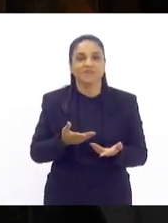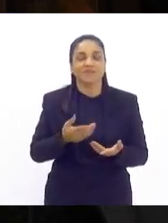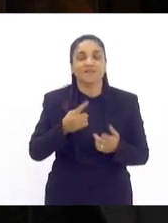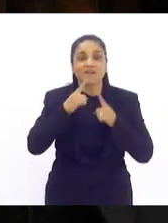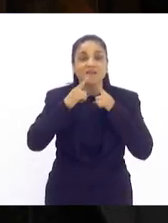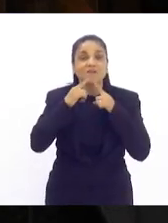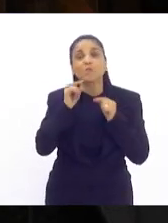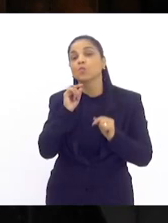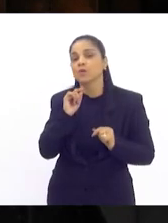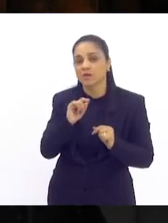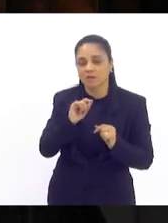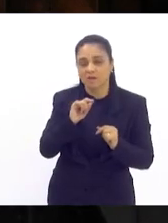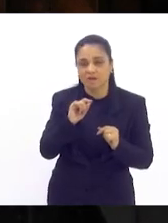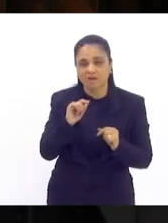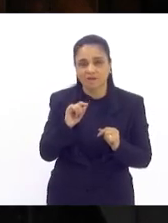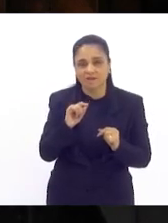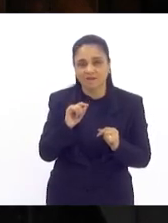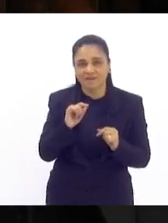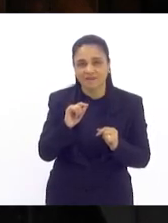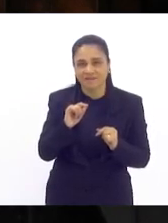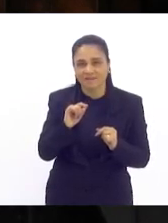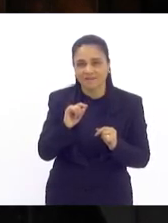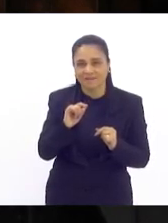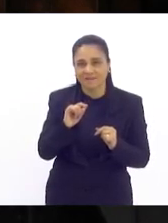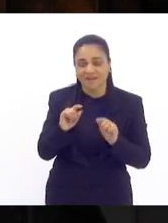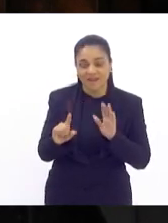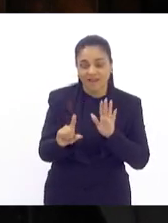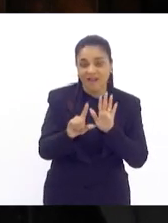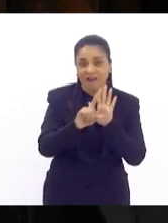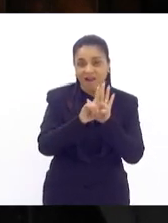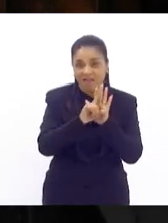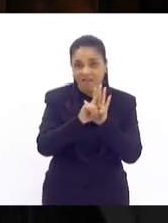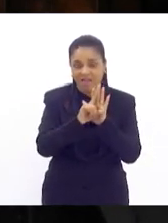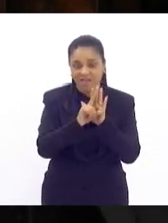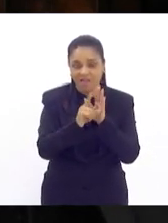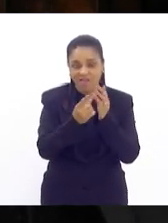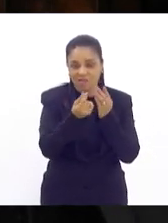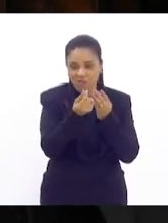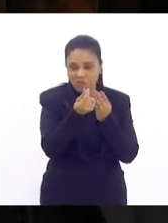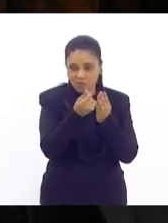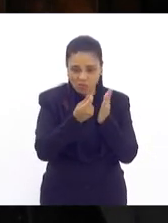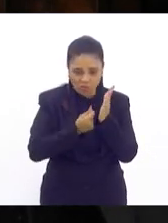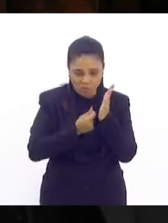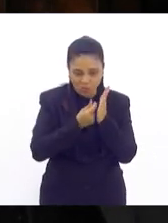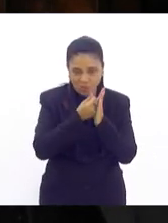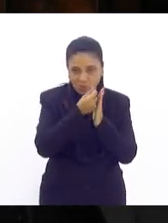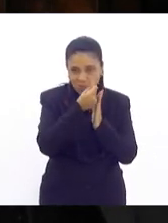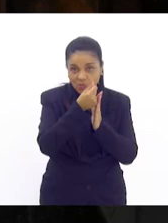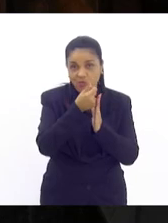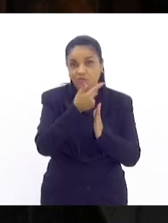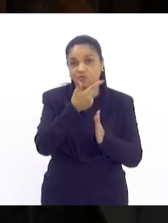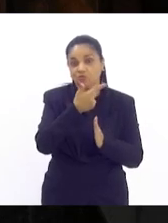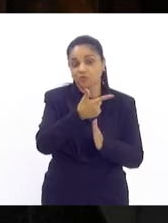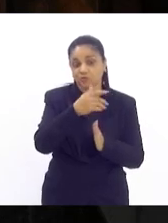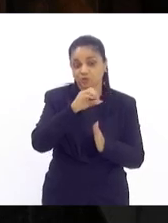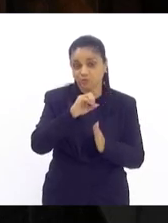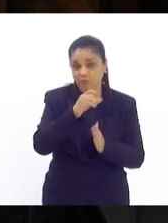quê contra a lei o orçamentária de 2020